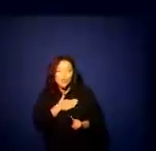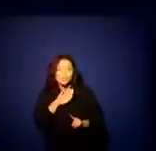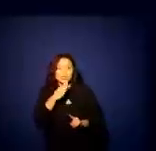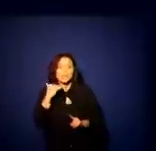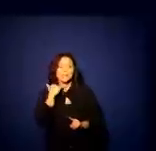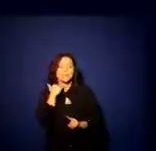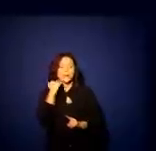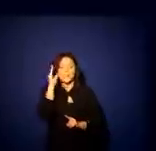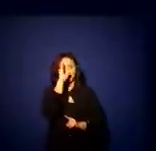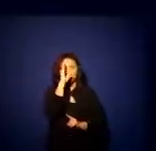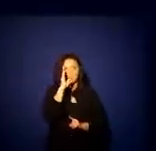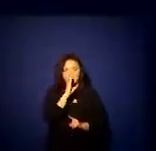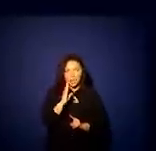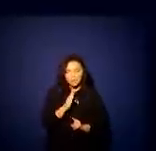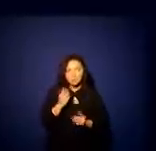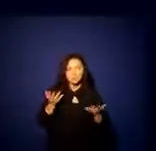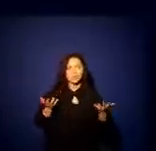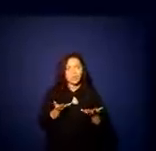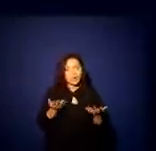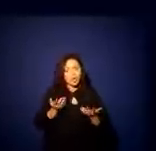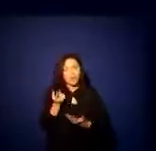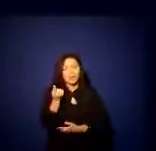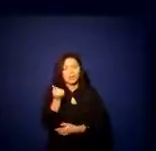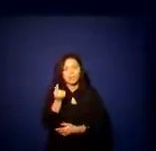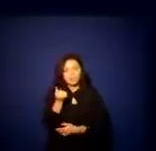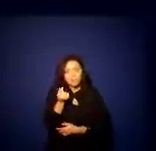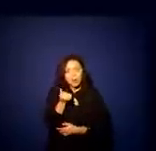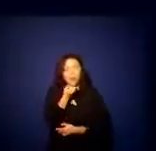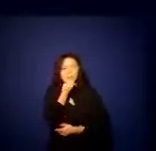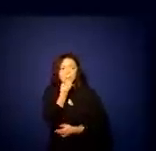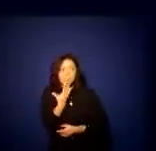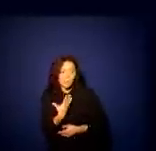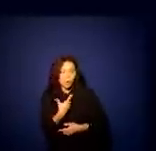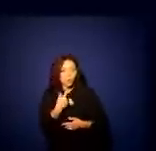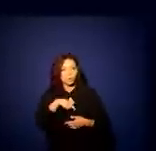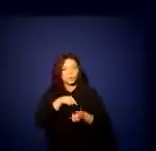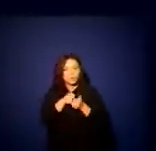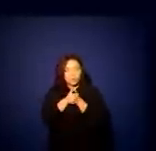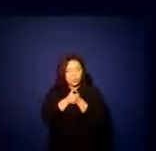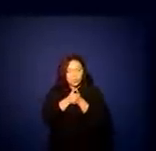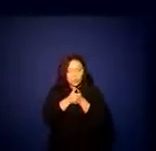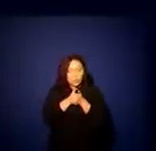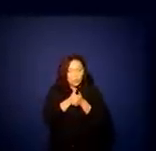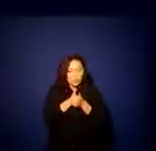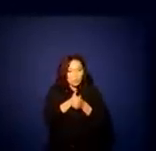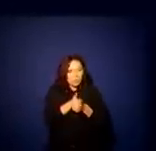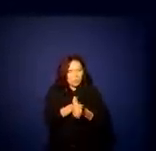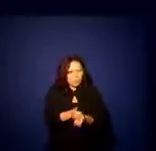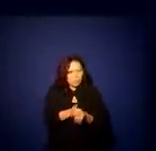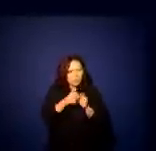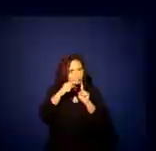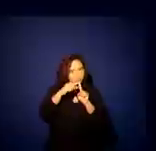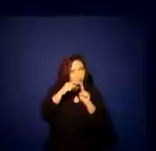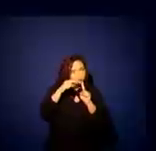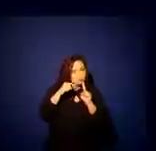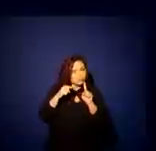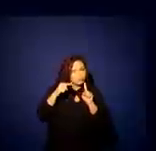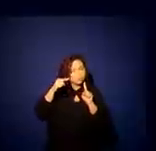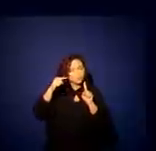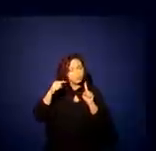tá no valor eixo bastante atrativo a gente tá acompanhando com lupa os nexteps os próximos passos